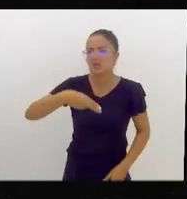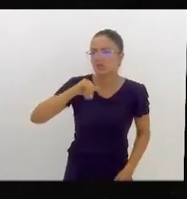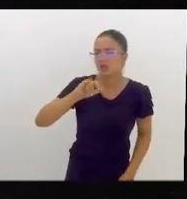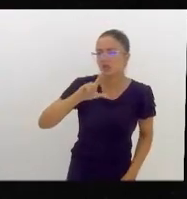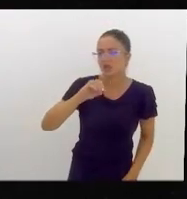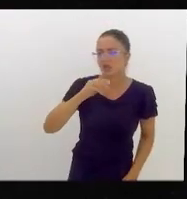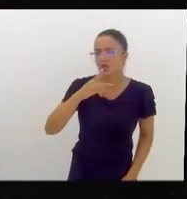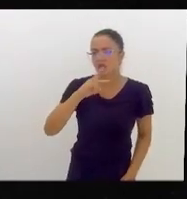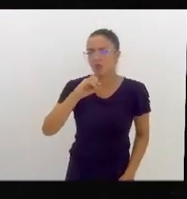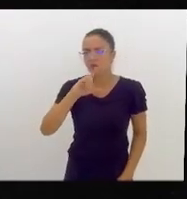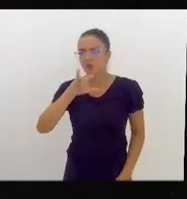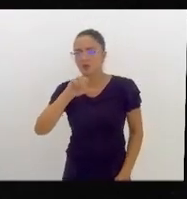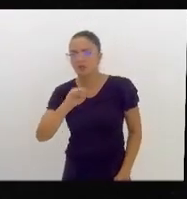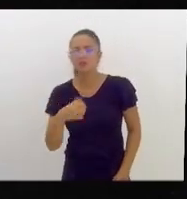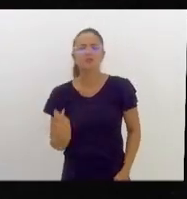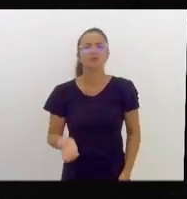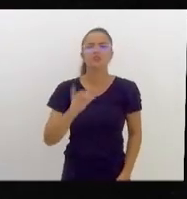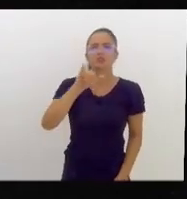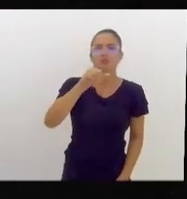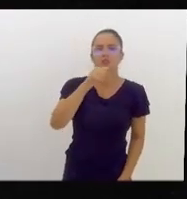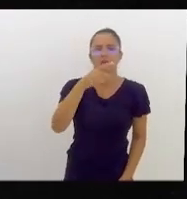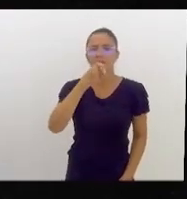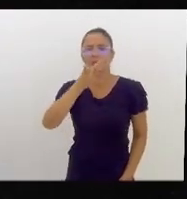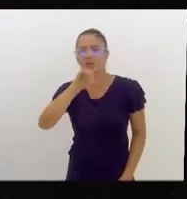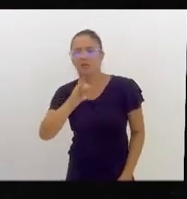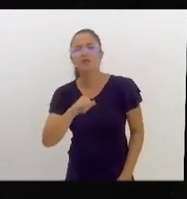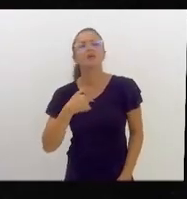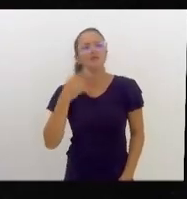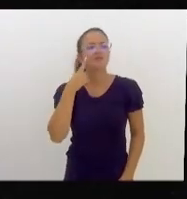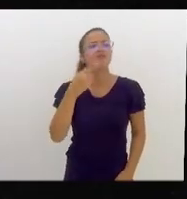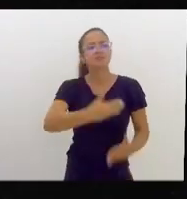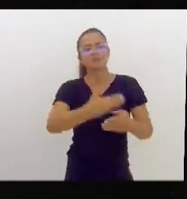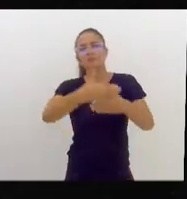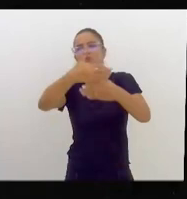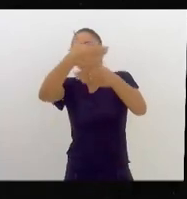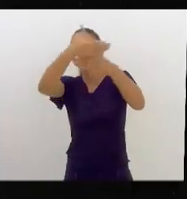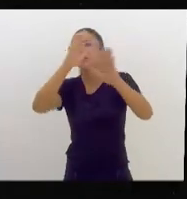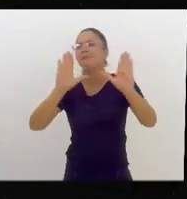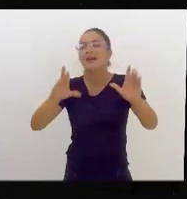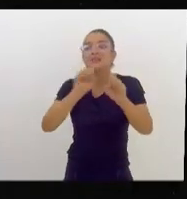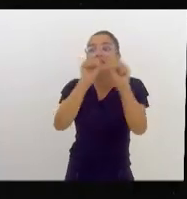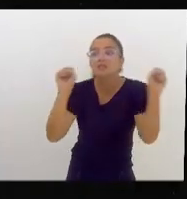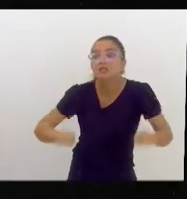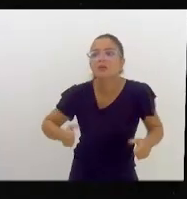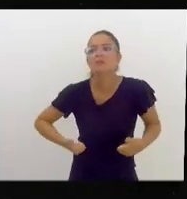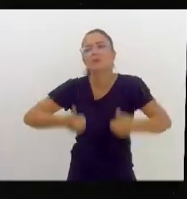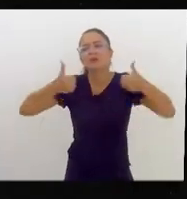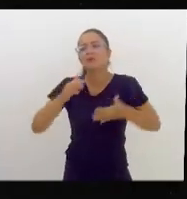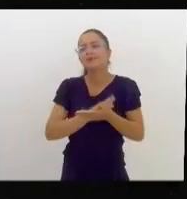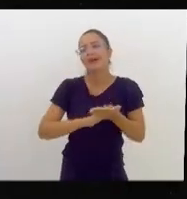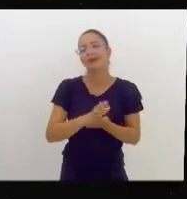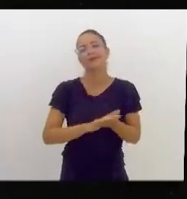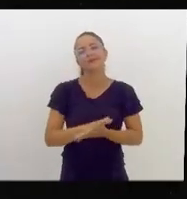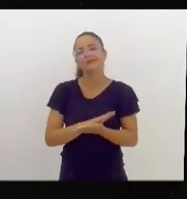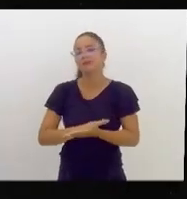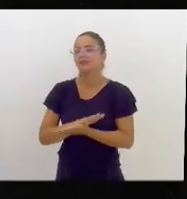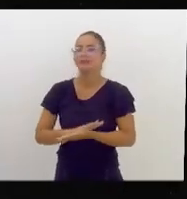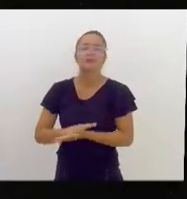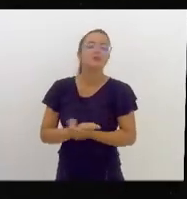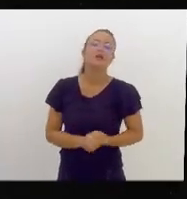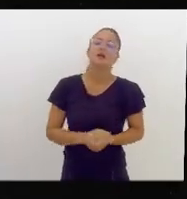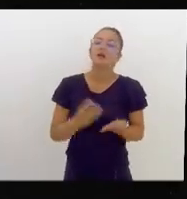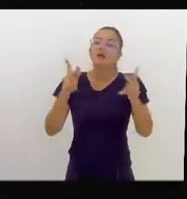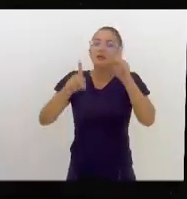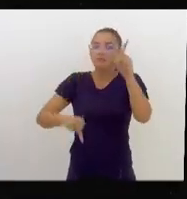de Olinda, em Japeri, vi muito muro. Mas a melhoria no sistema, nós não conseguimos observar isso. E a população